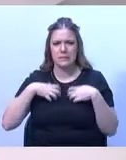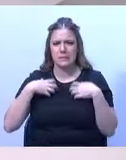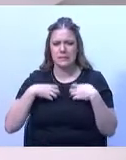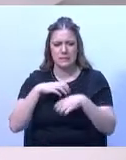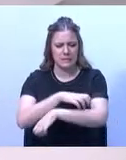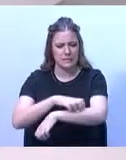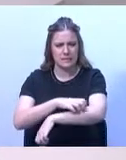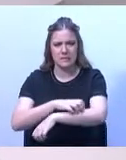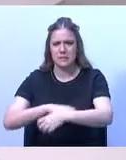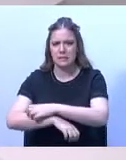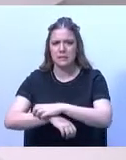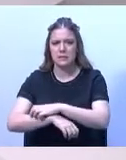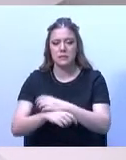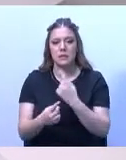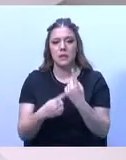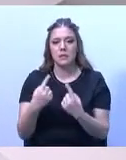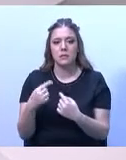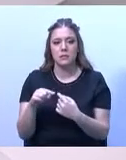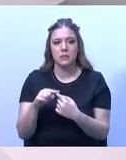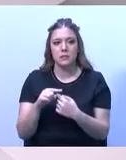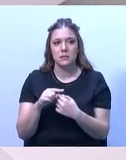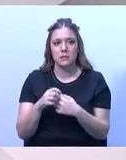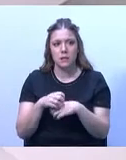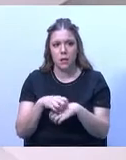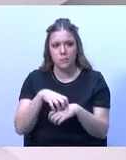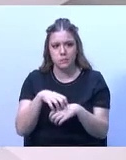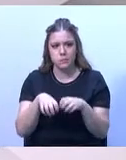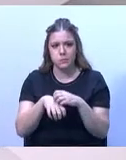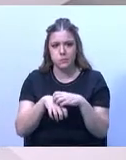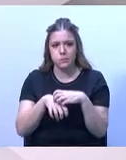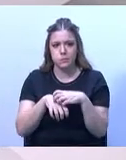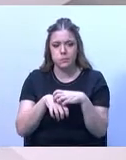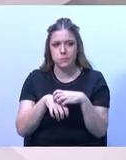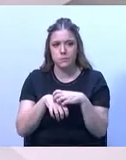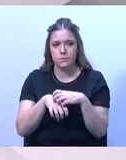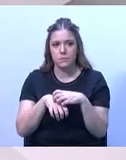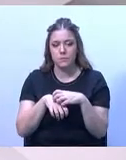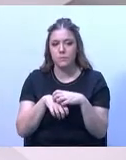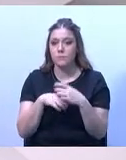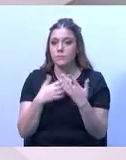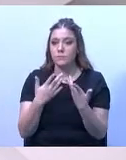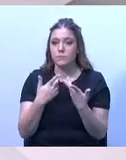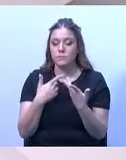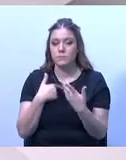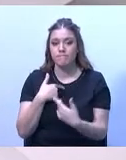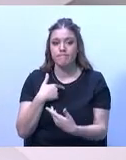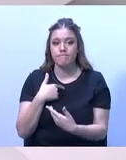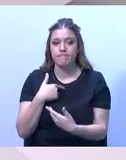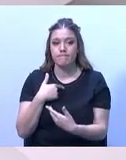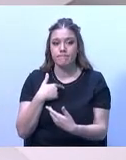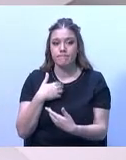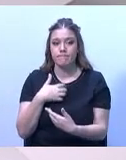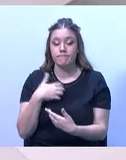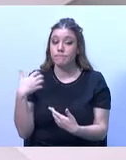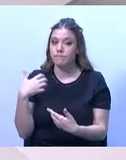e às vezes aparecem assim, tipo, uns carocinhos que me aparecem, e irritam-me muito, porque digo, nós é para fazer